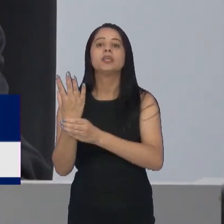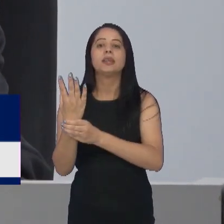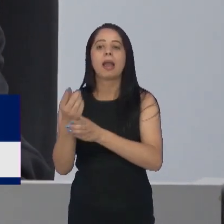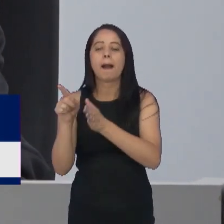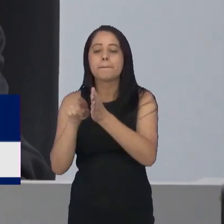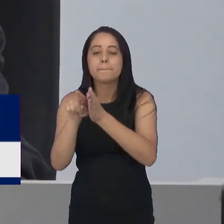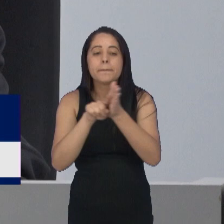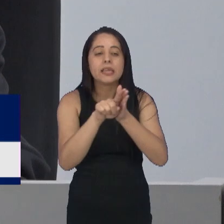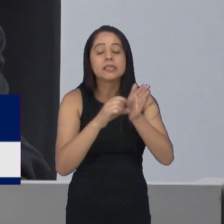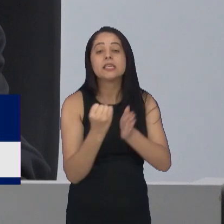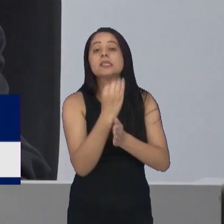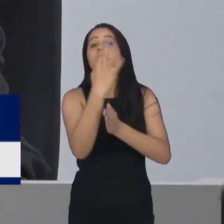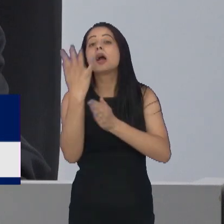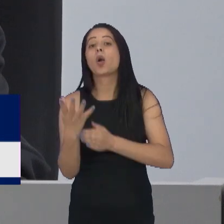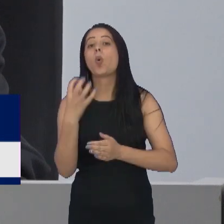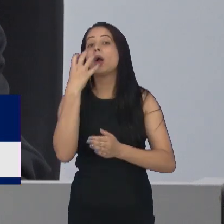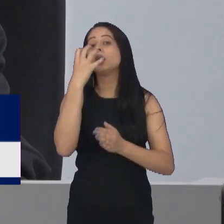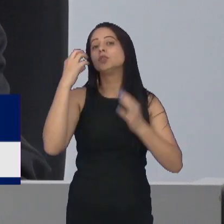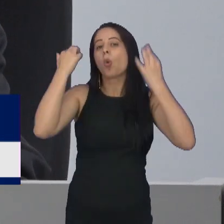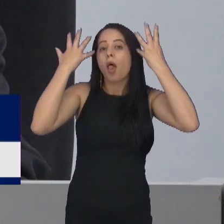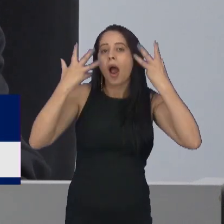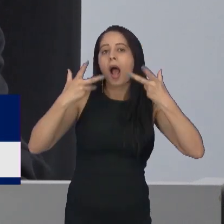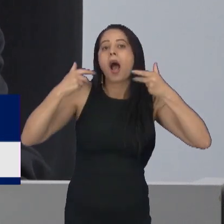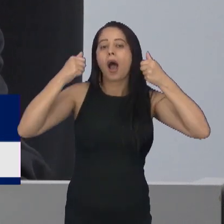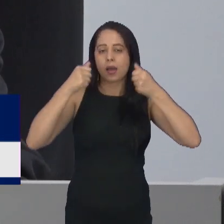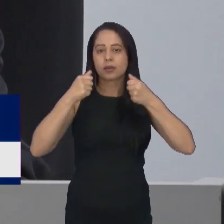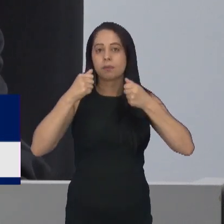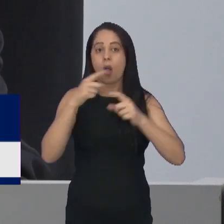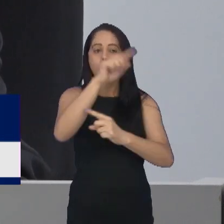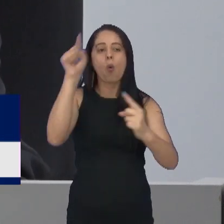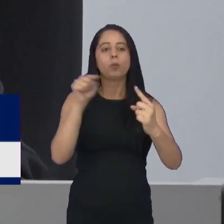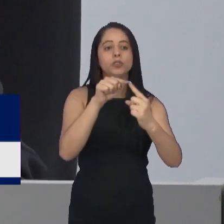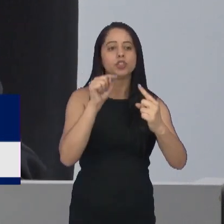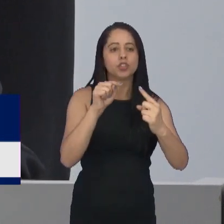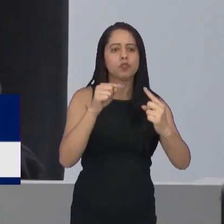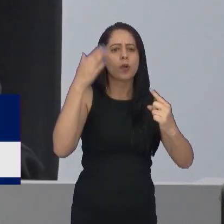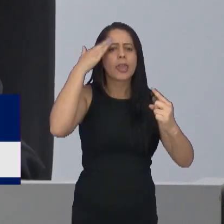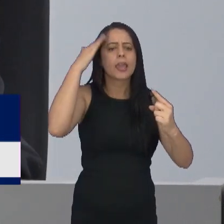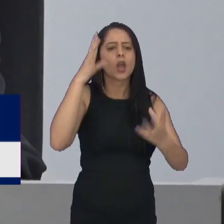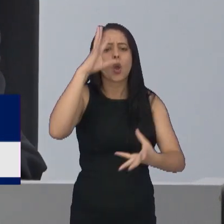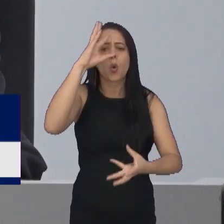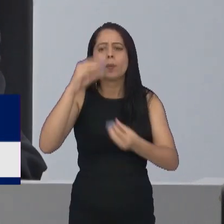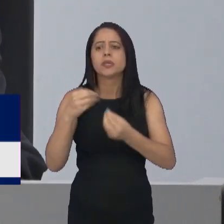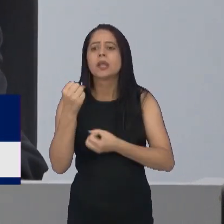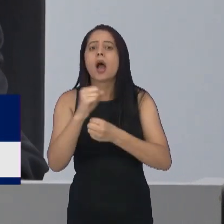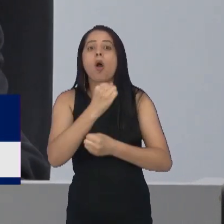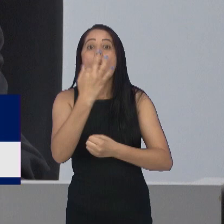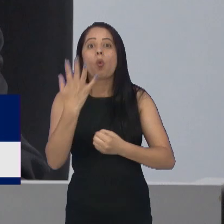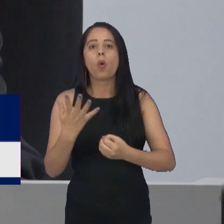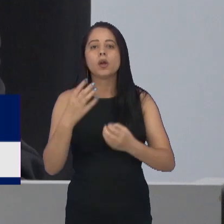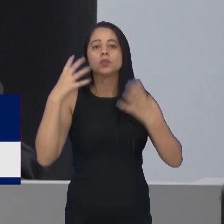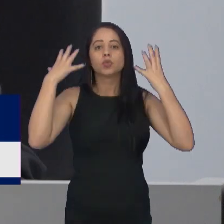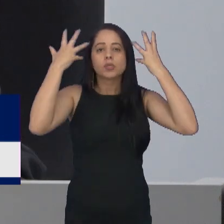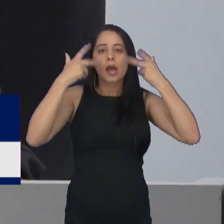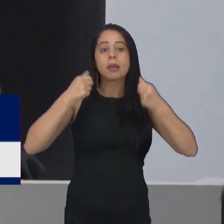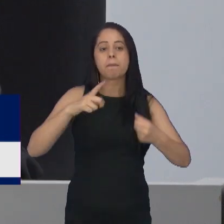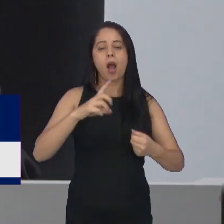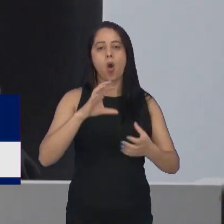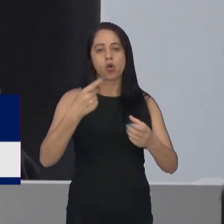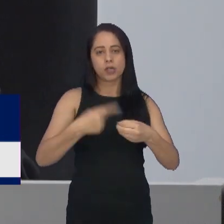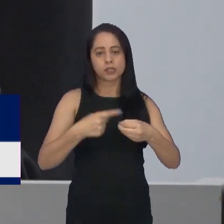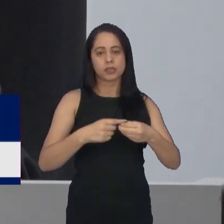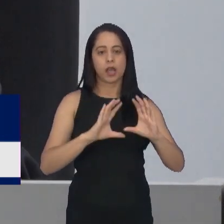Animal, visando o controle populacional de animais domésticos. Rito ordinário, comissões